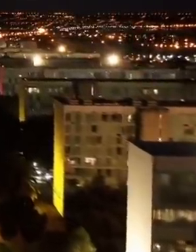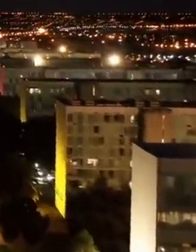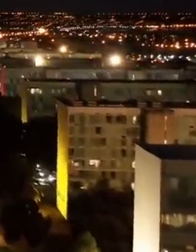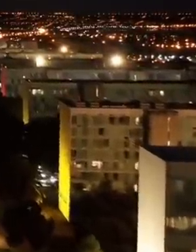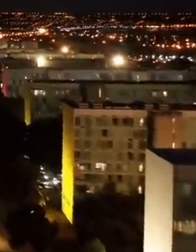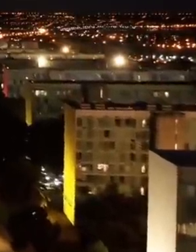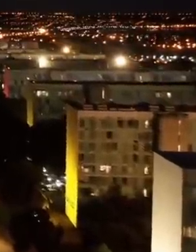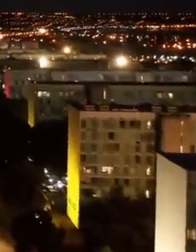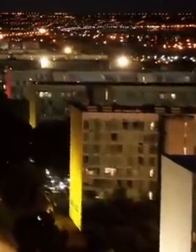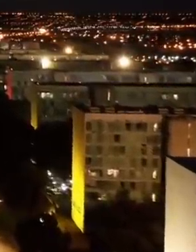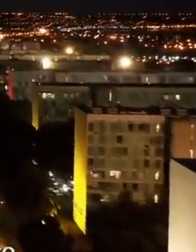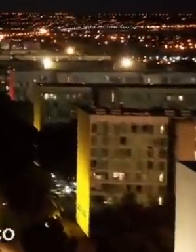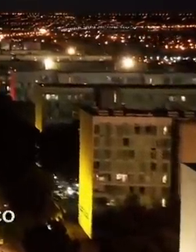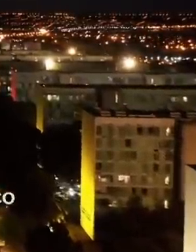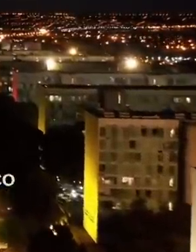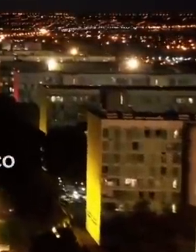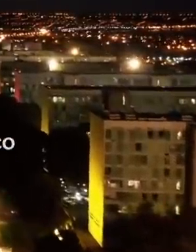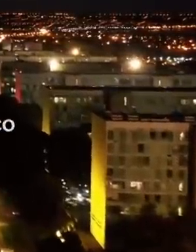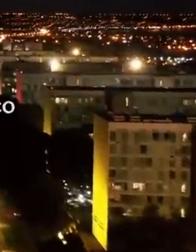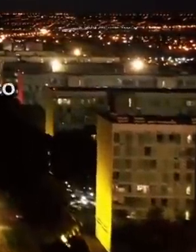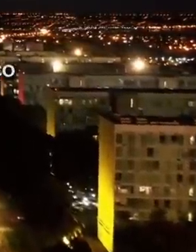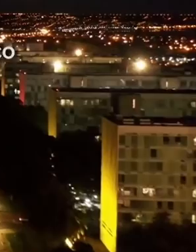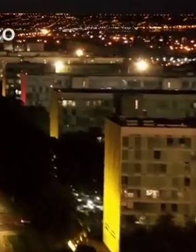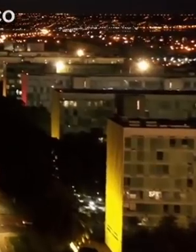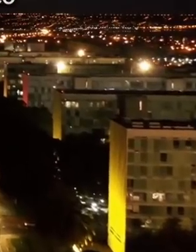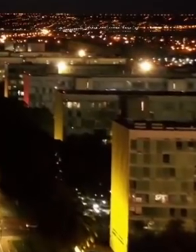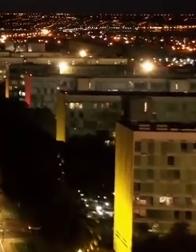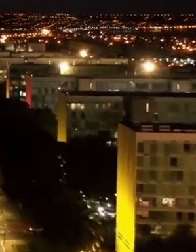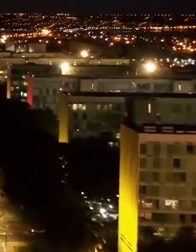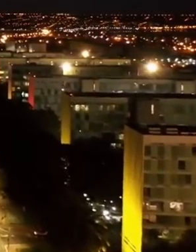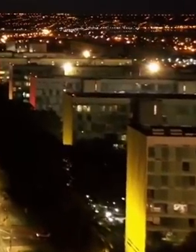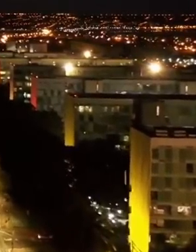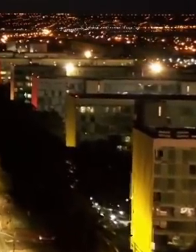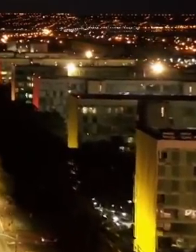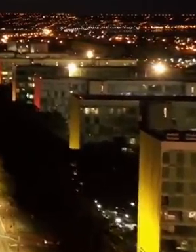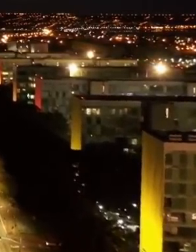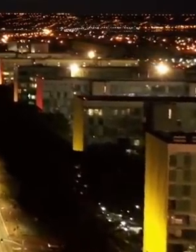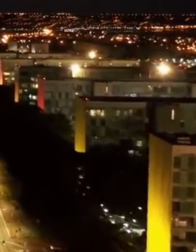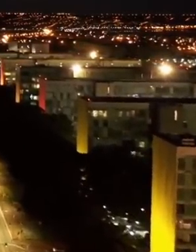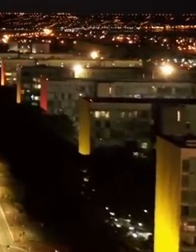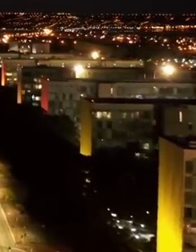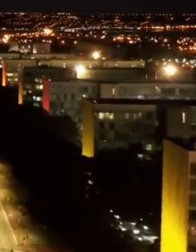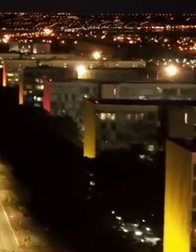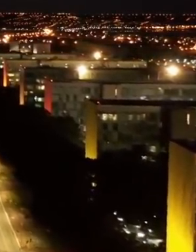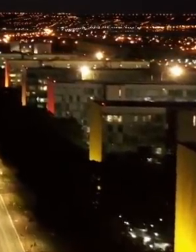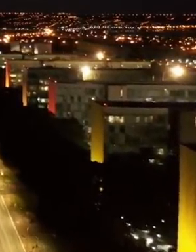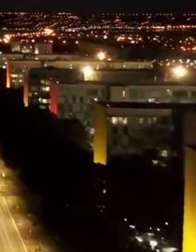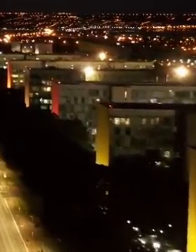We'll be right back.